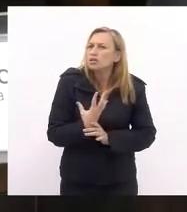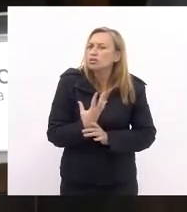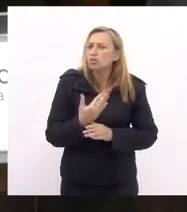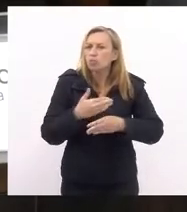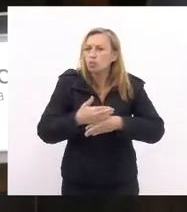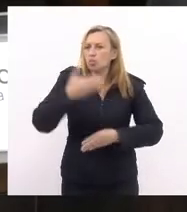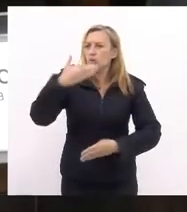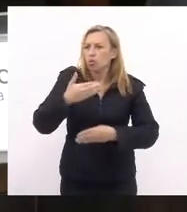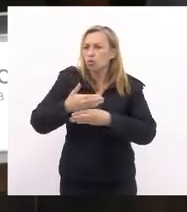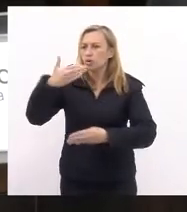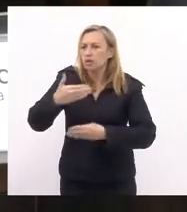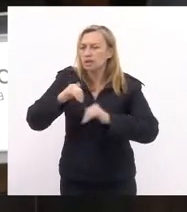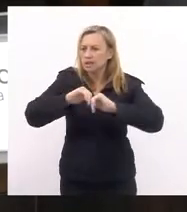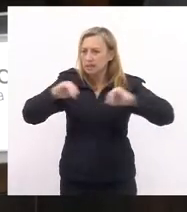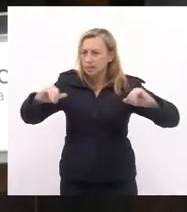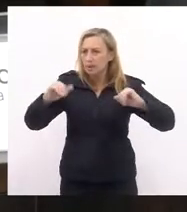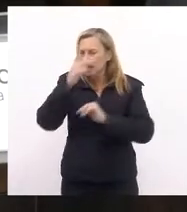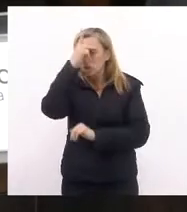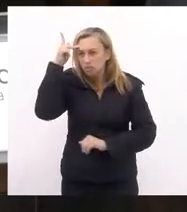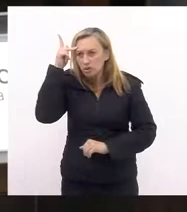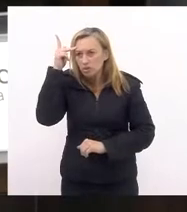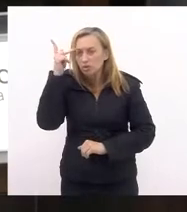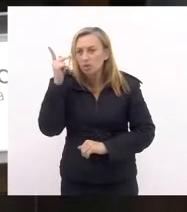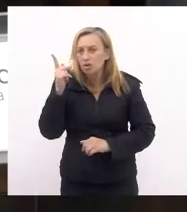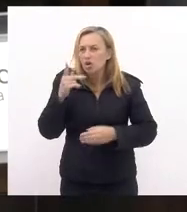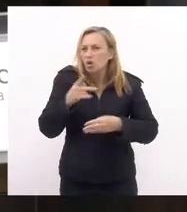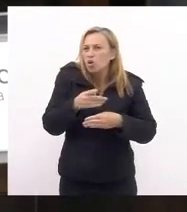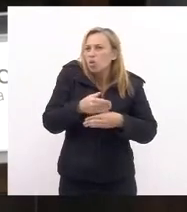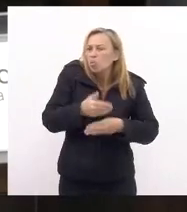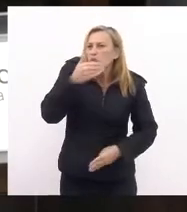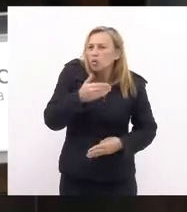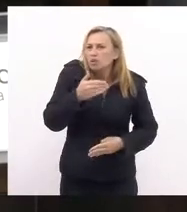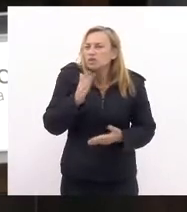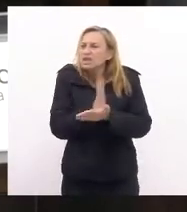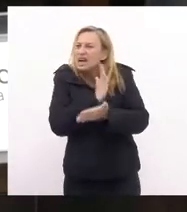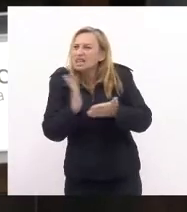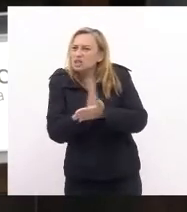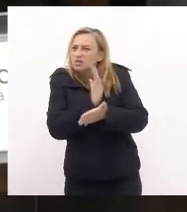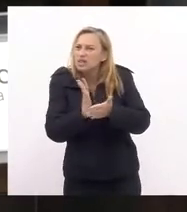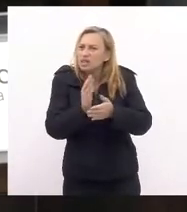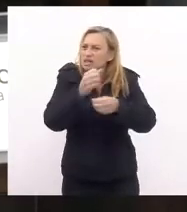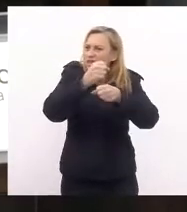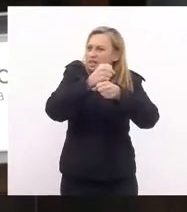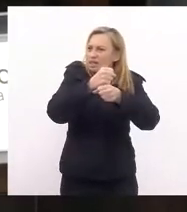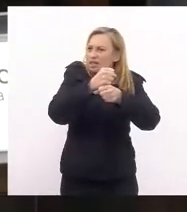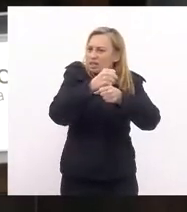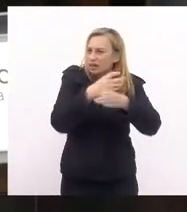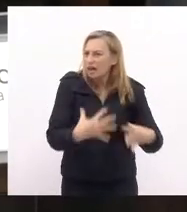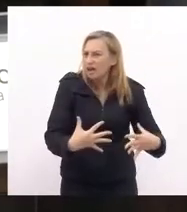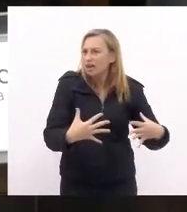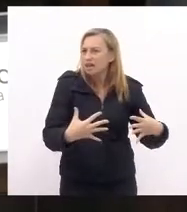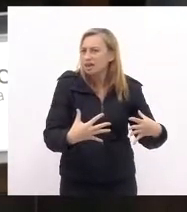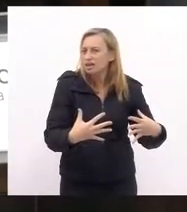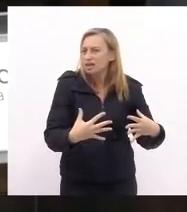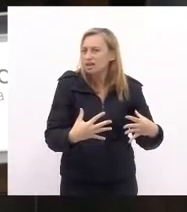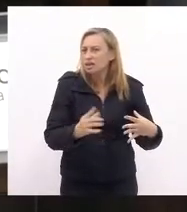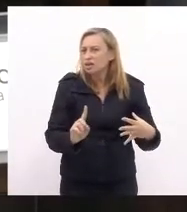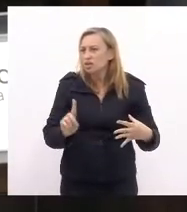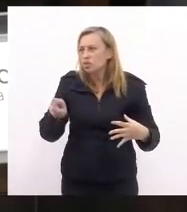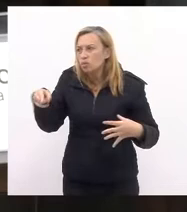muros que separam as pessoas, muros estes que muitas vezes caem sobre aqueles que